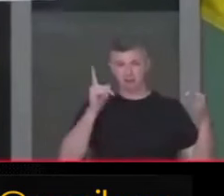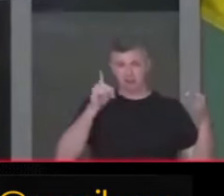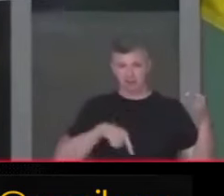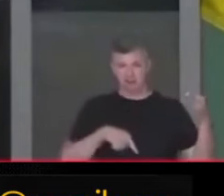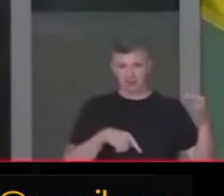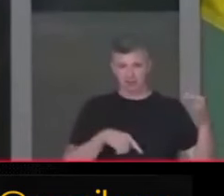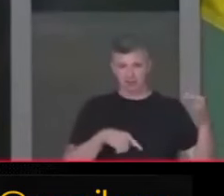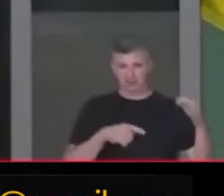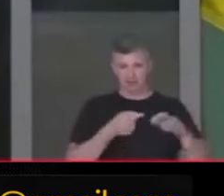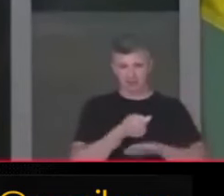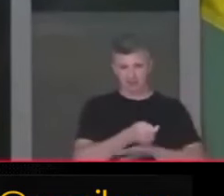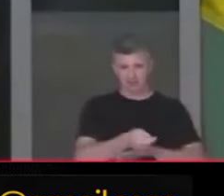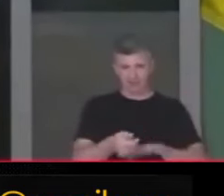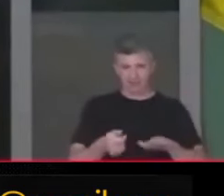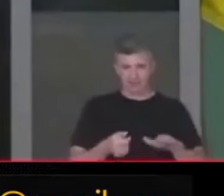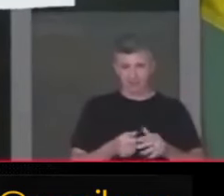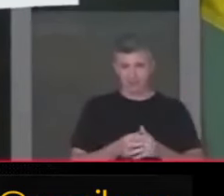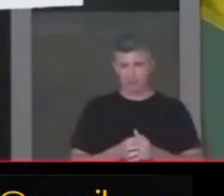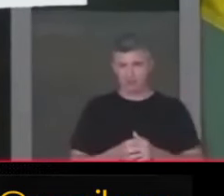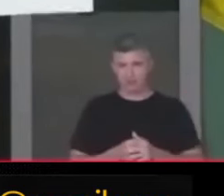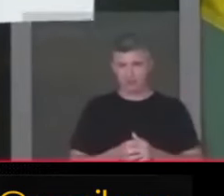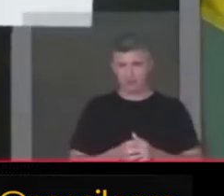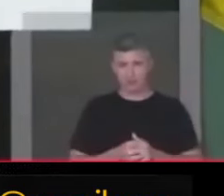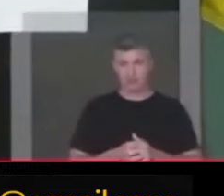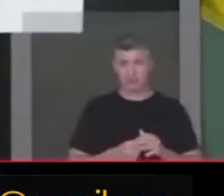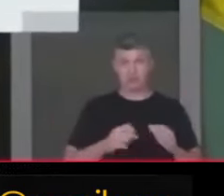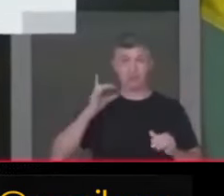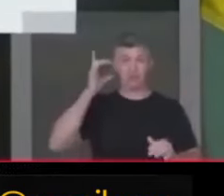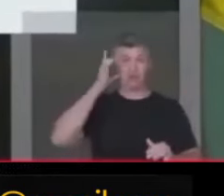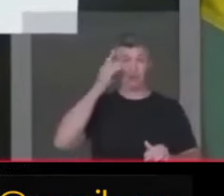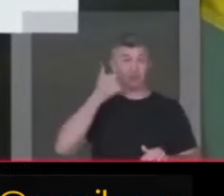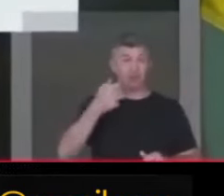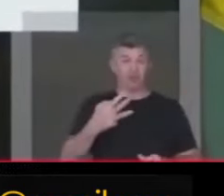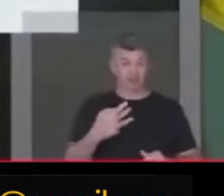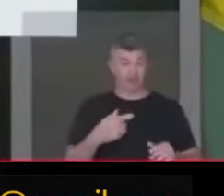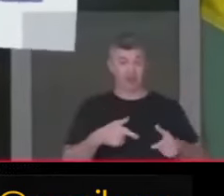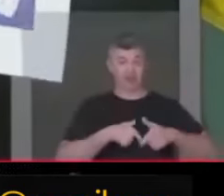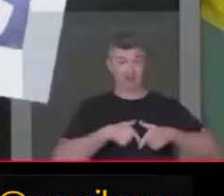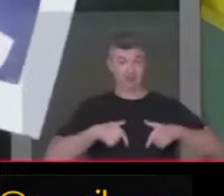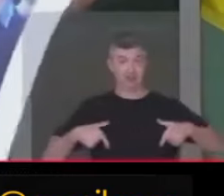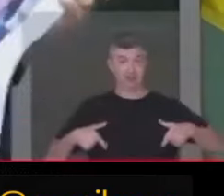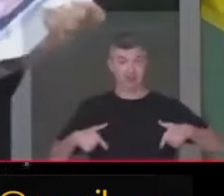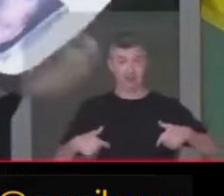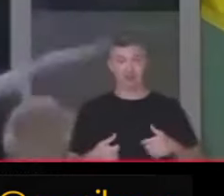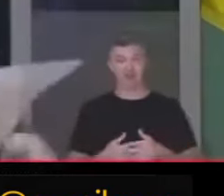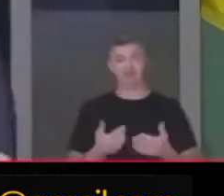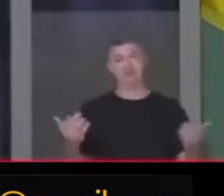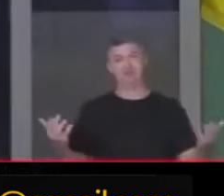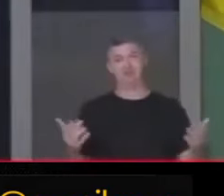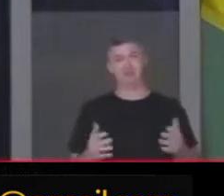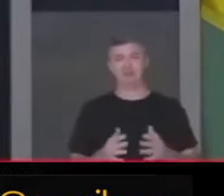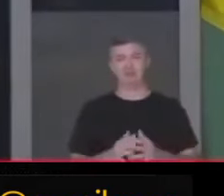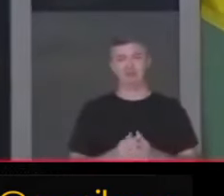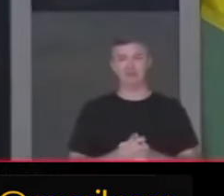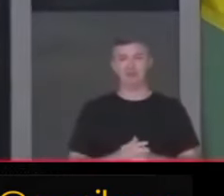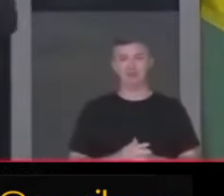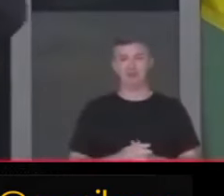Eu acho que eu estou vendo uma camisa aqui escrito Dilma 13. Então, minha gente,